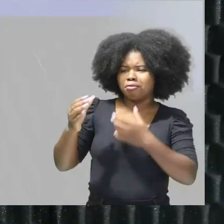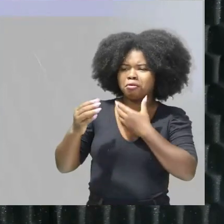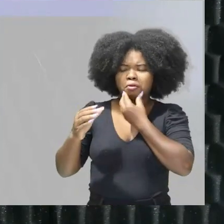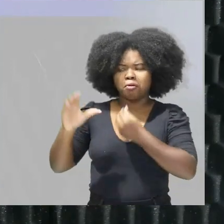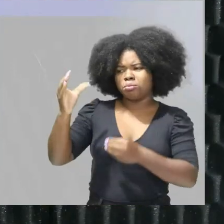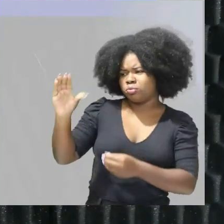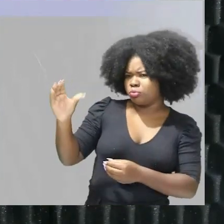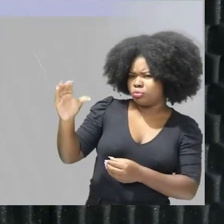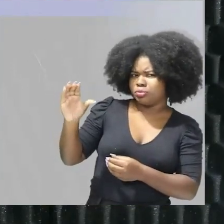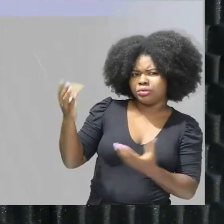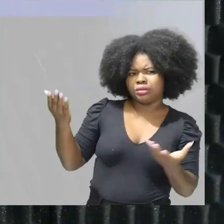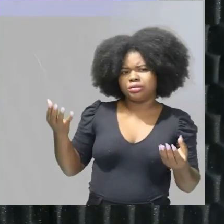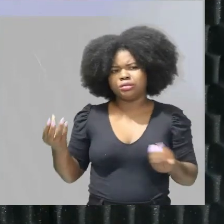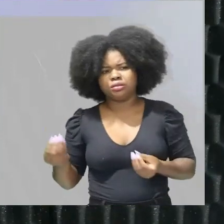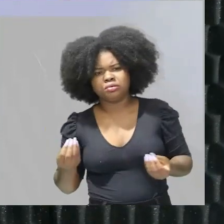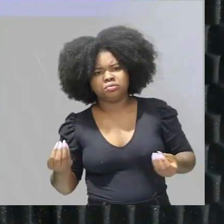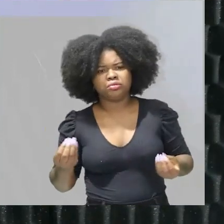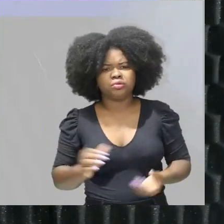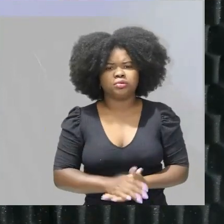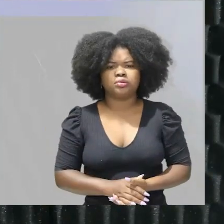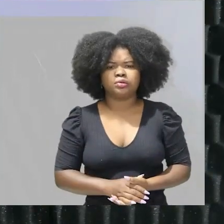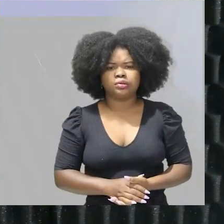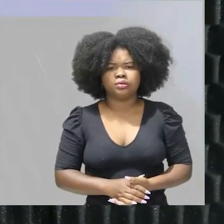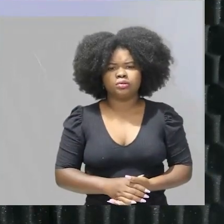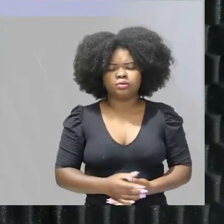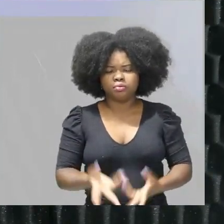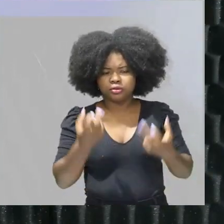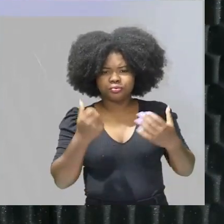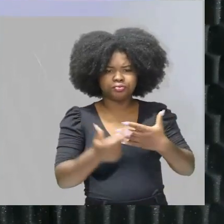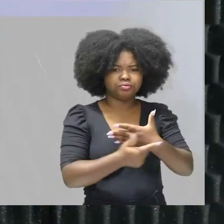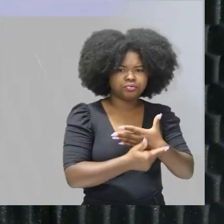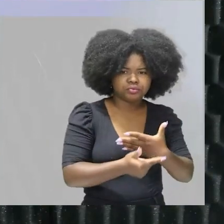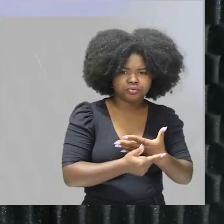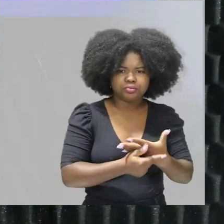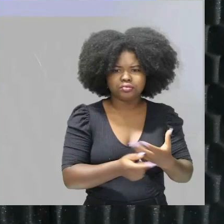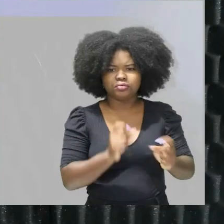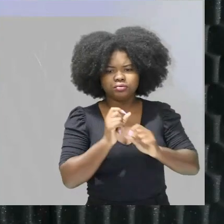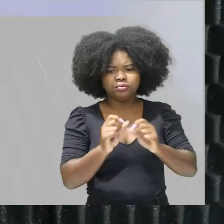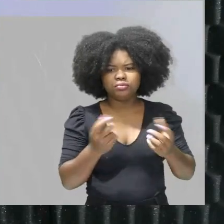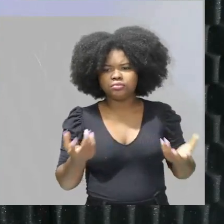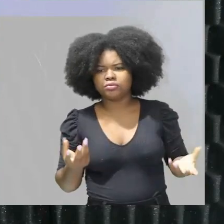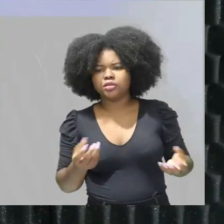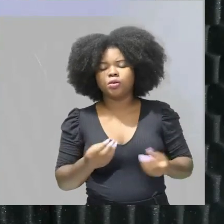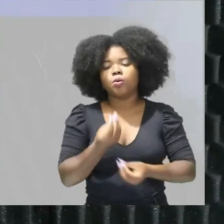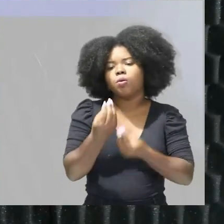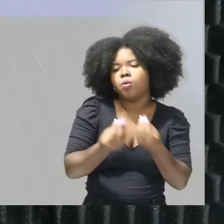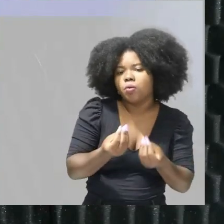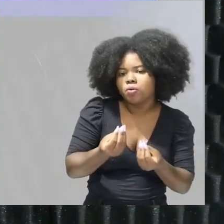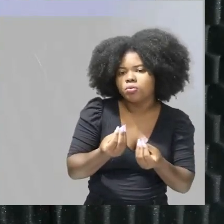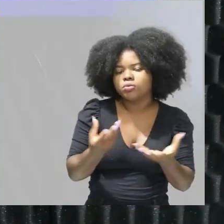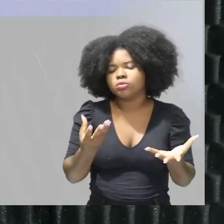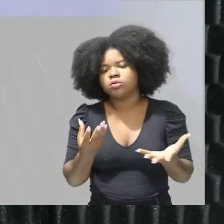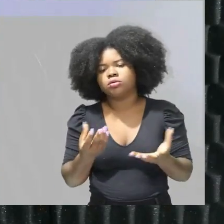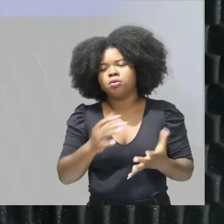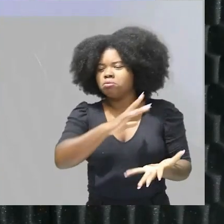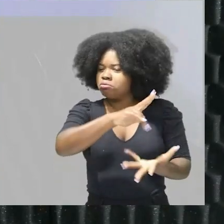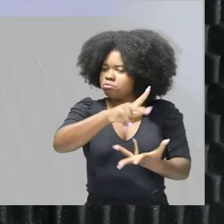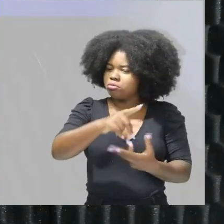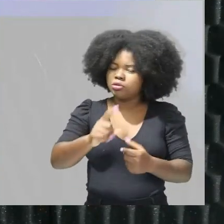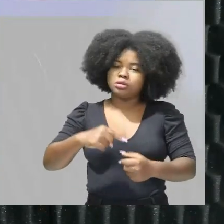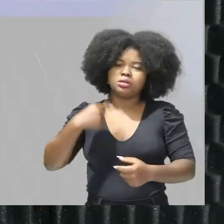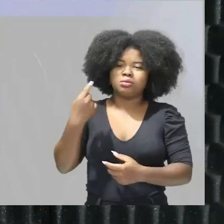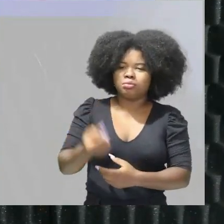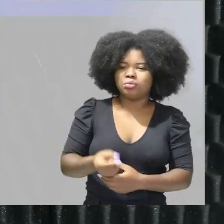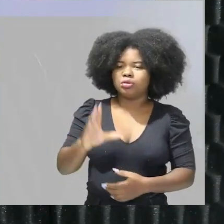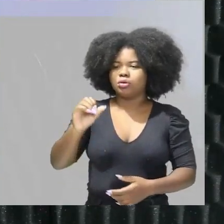nosso papel de exportadores de natureza o que seria o mundo depois da colonização ibérica colonização ibérica obviamente